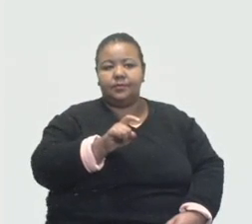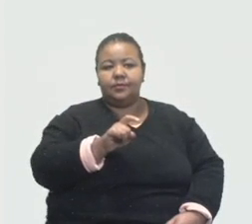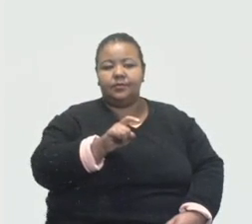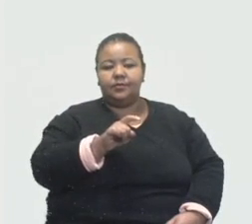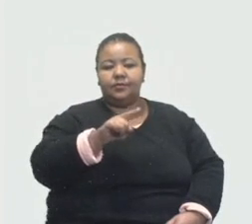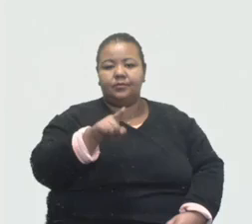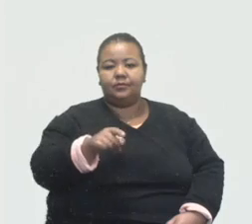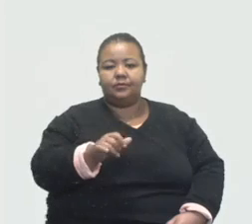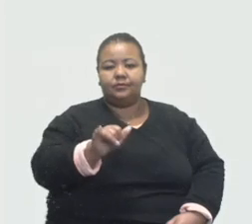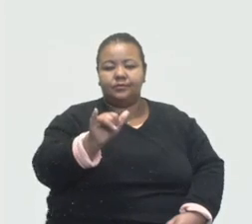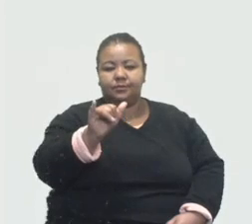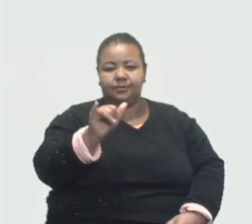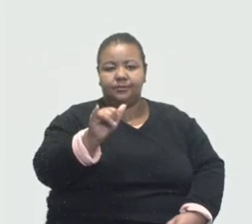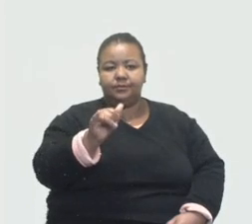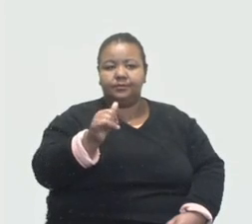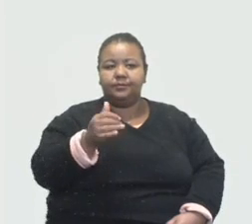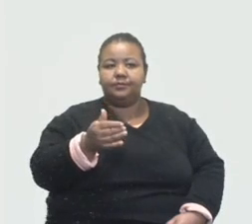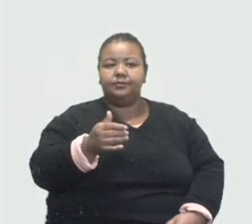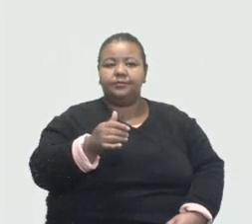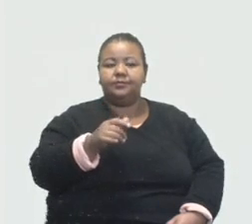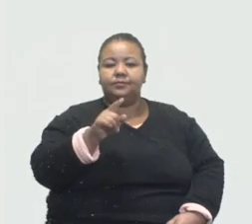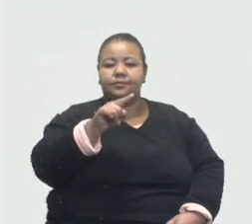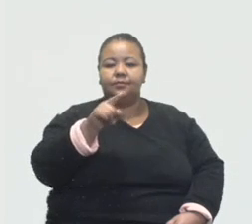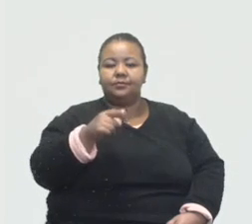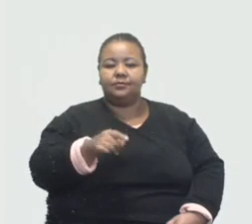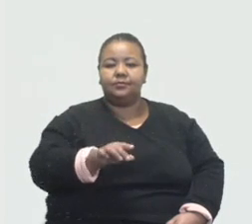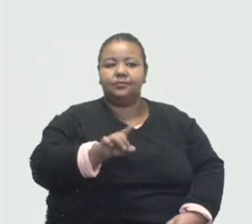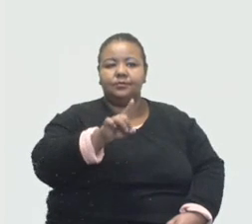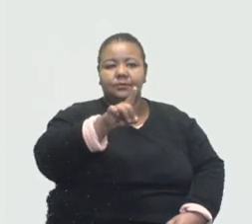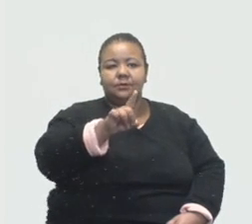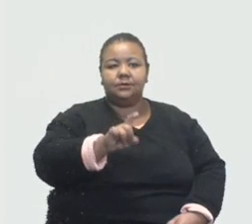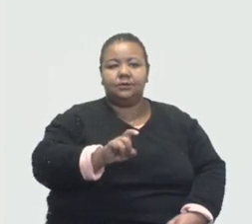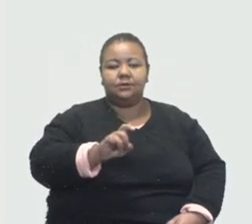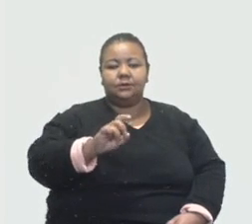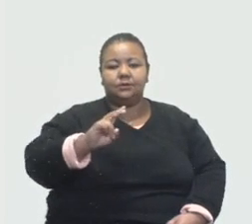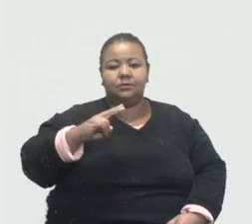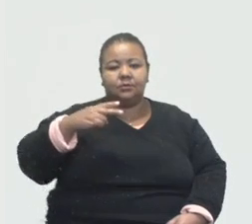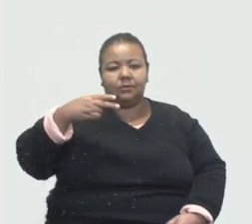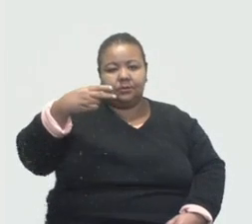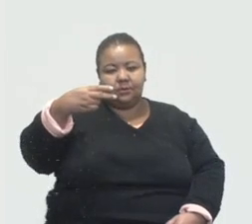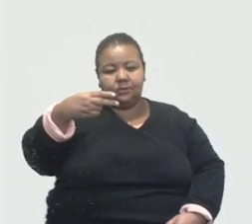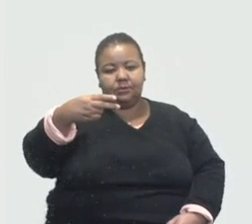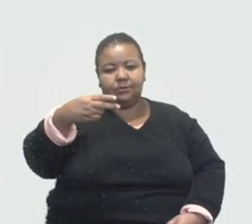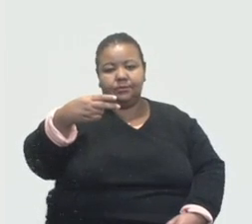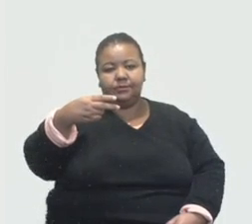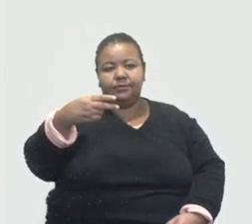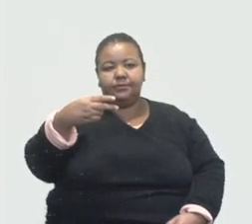a transformação de x e y, definida por x ao quadrado,